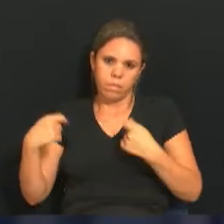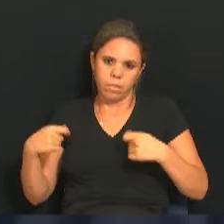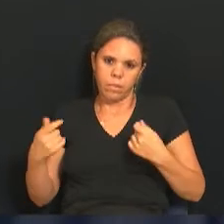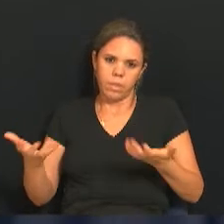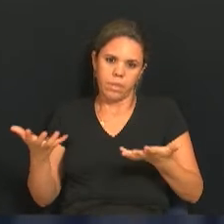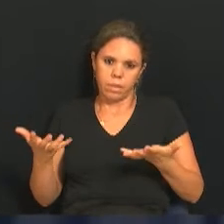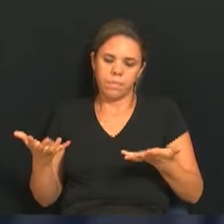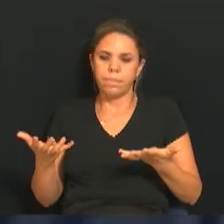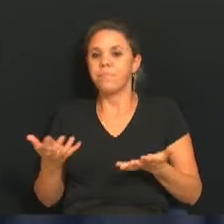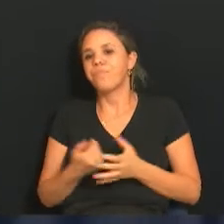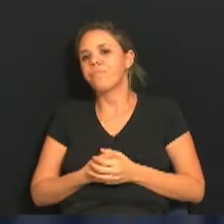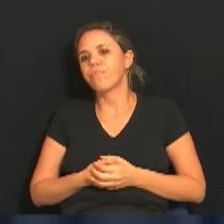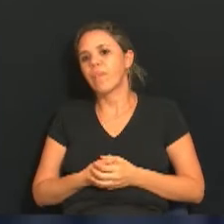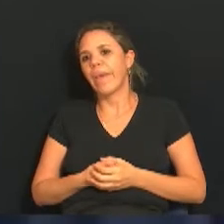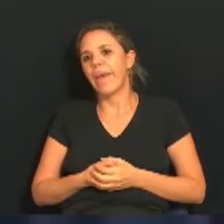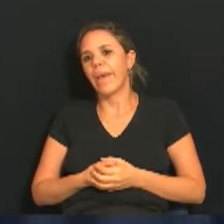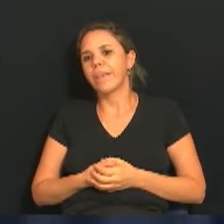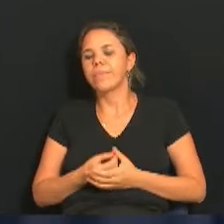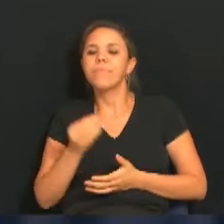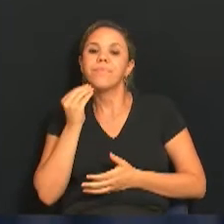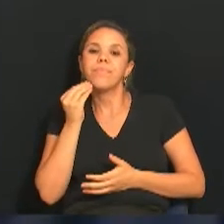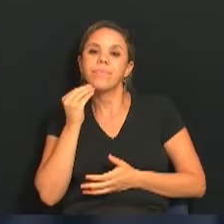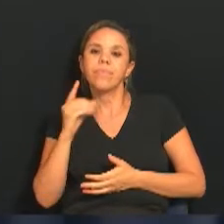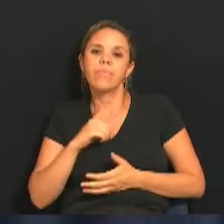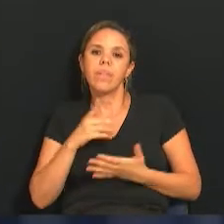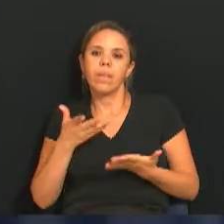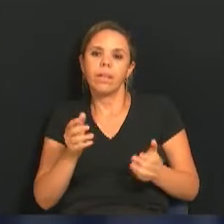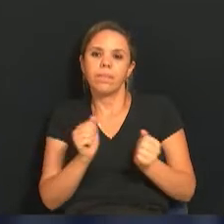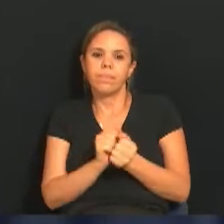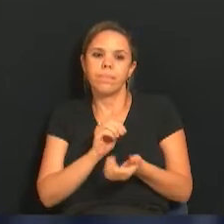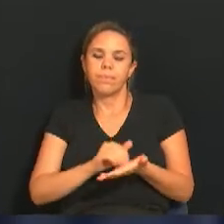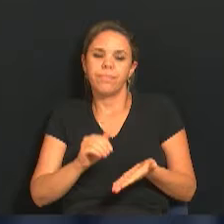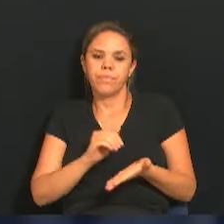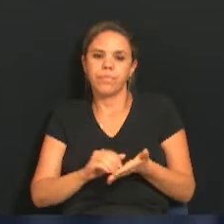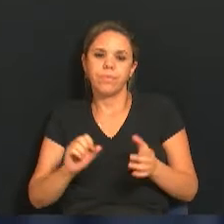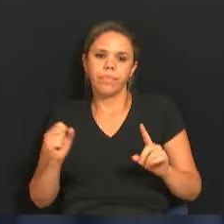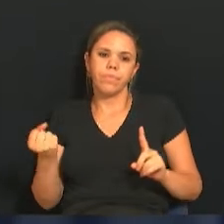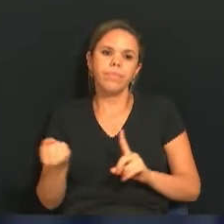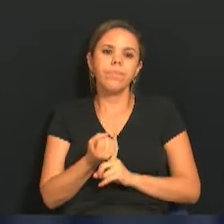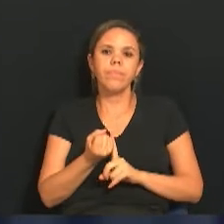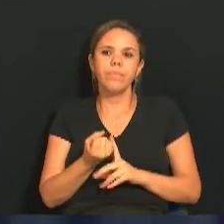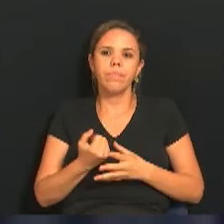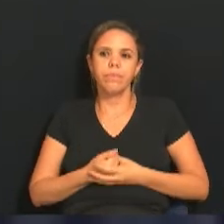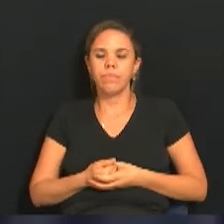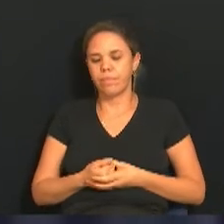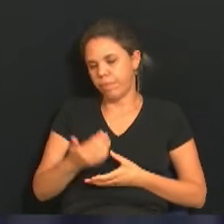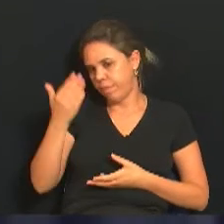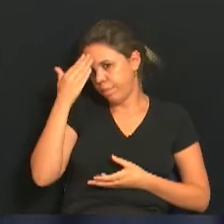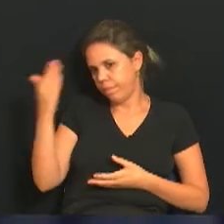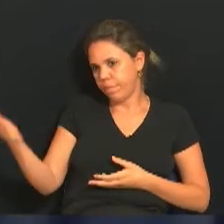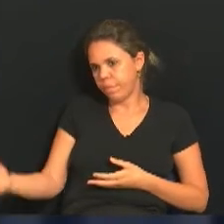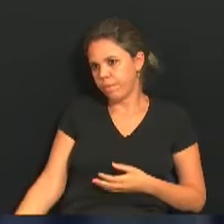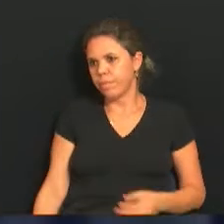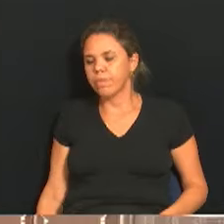dessa situação, tenham a oportunidade aí junto com a Secretaria de Assistência Social. Obrigado, viu, Major?